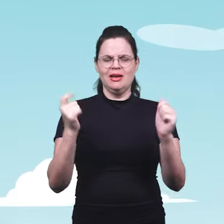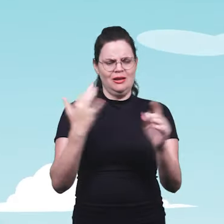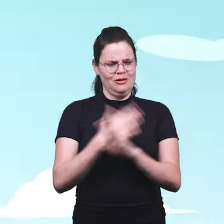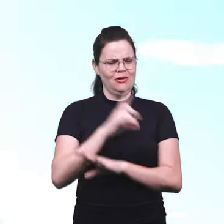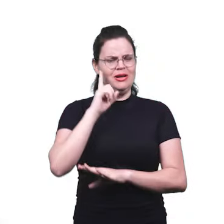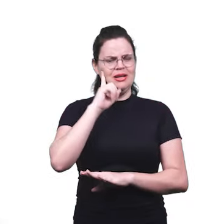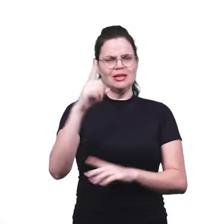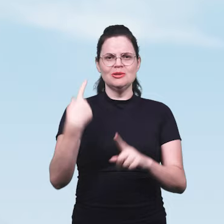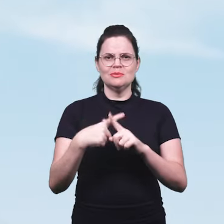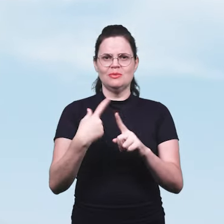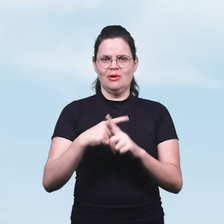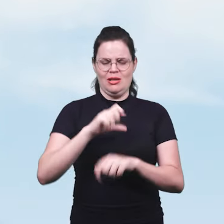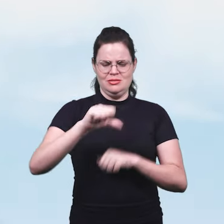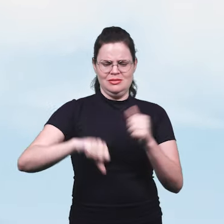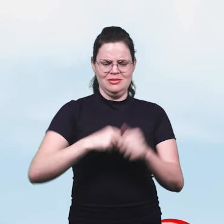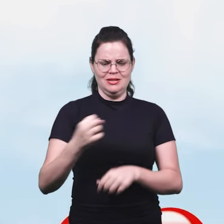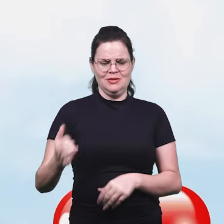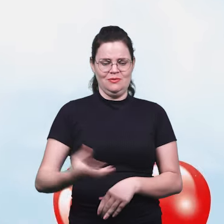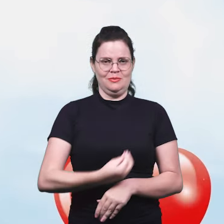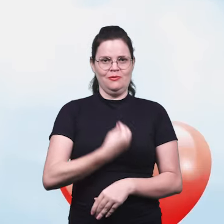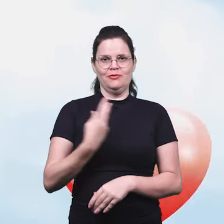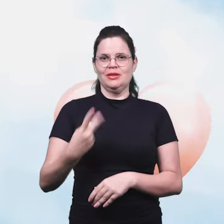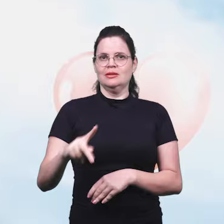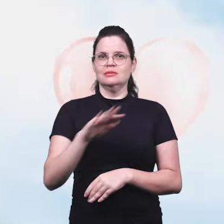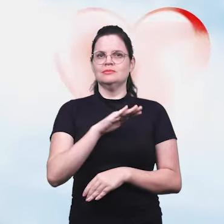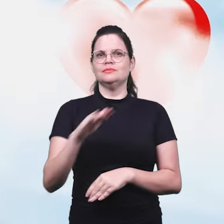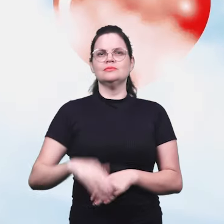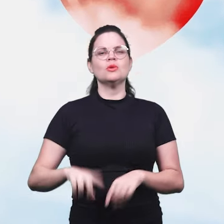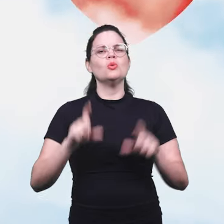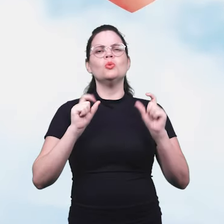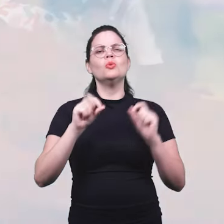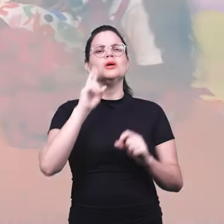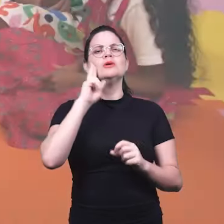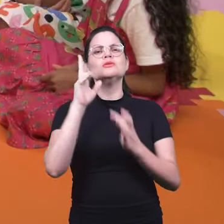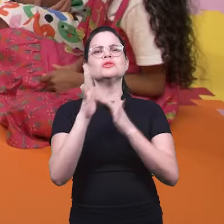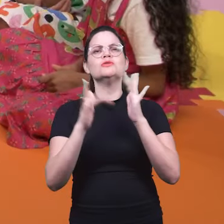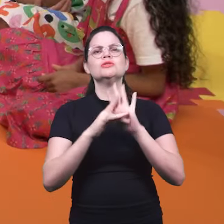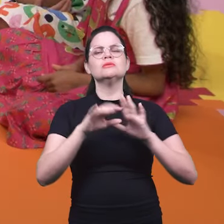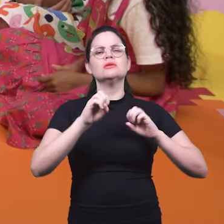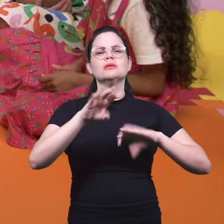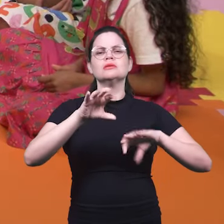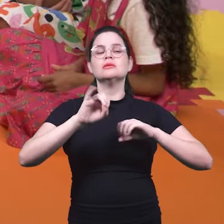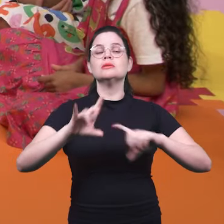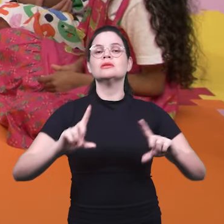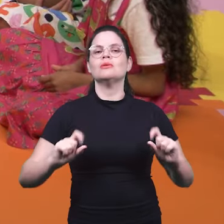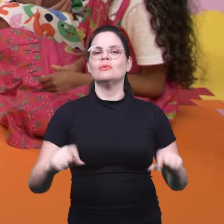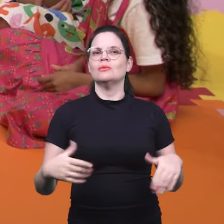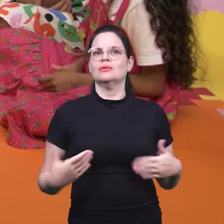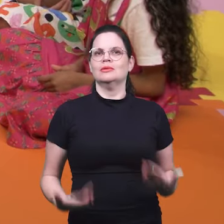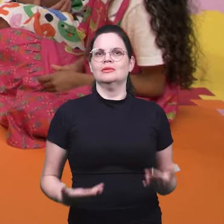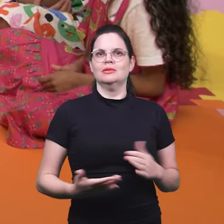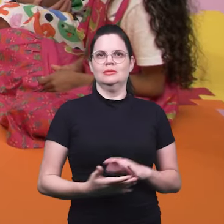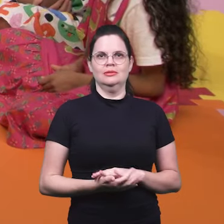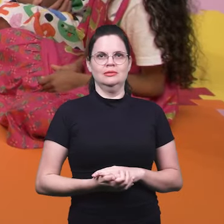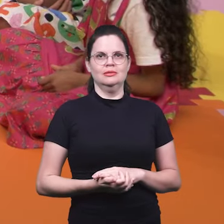transformação de Zaqueu E por que que o senhor quer nos ensinar com essa história de Zaqueu